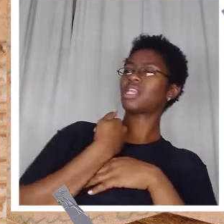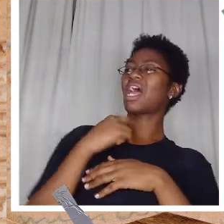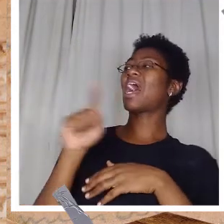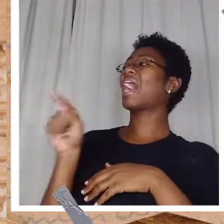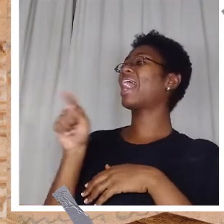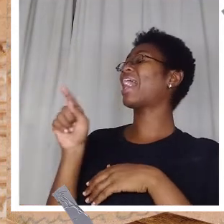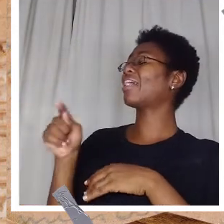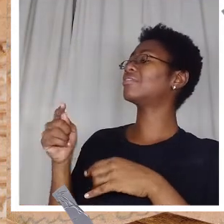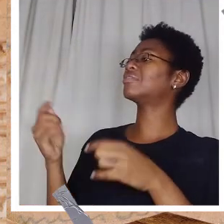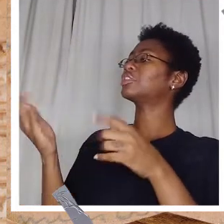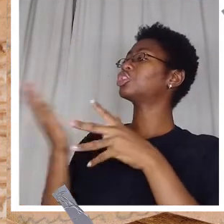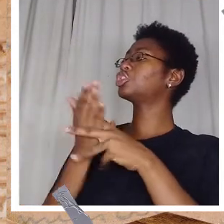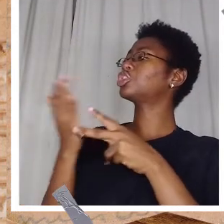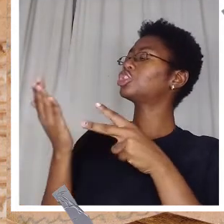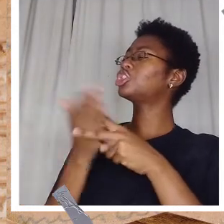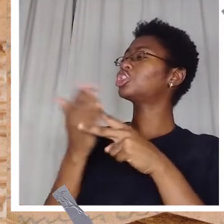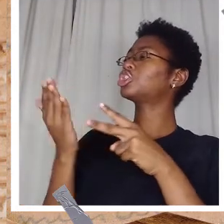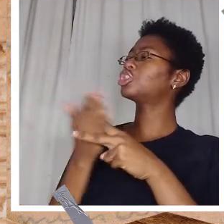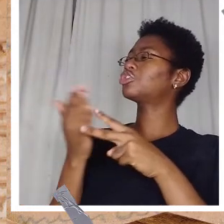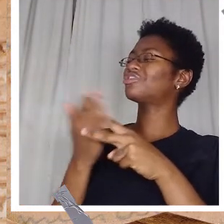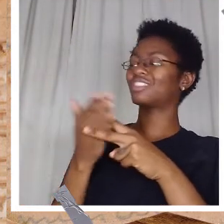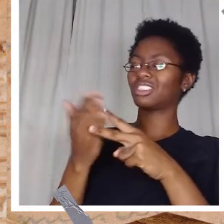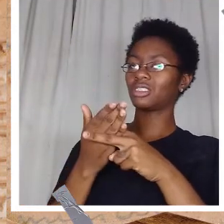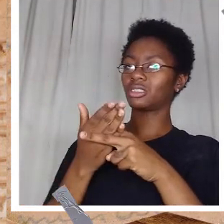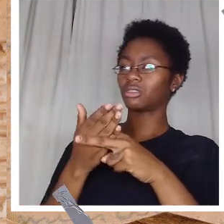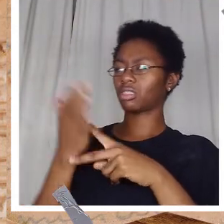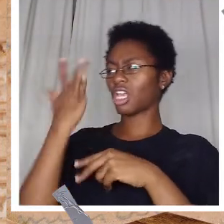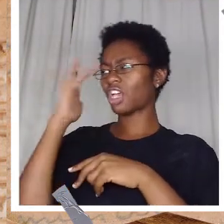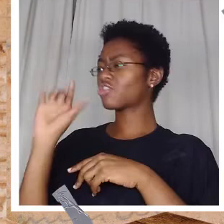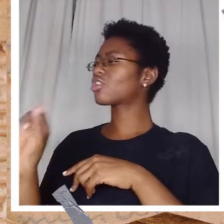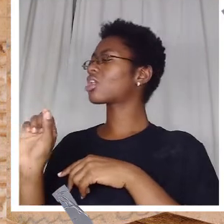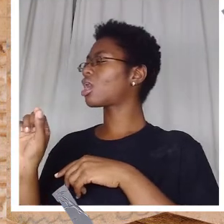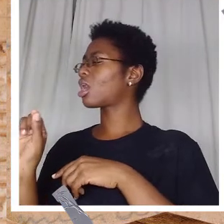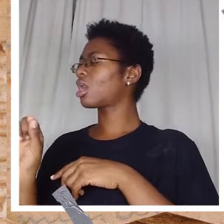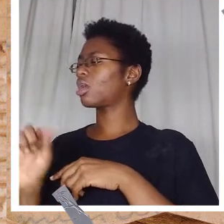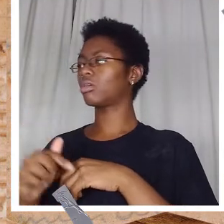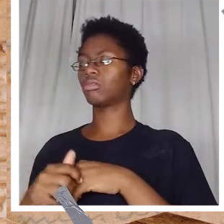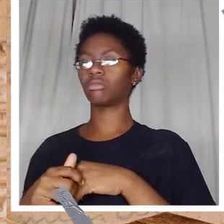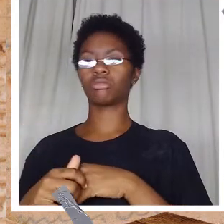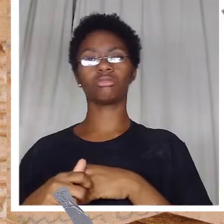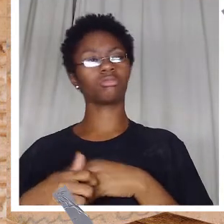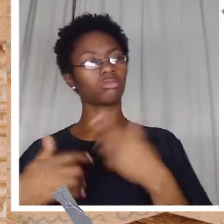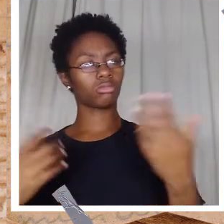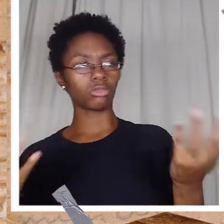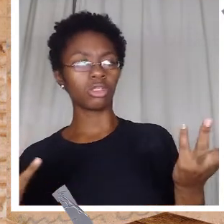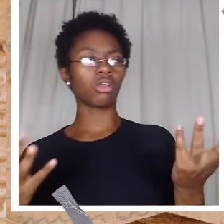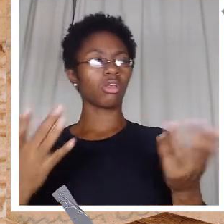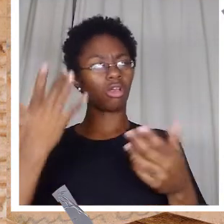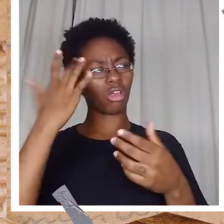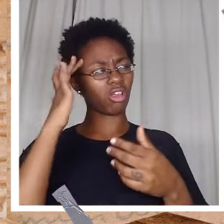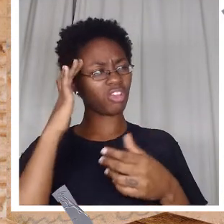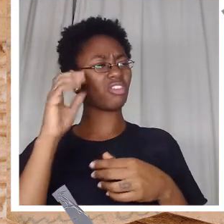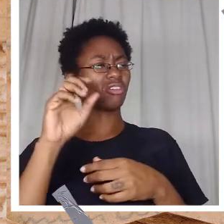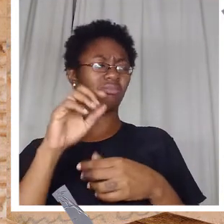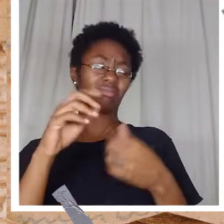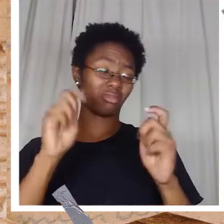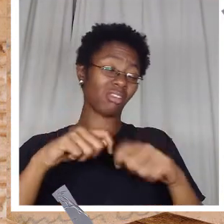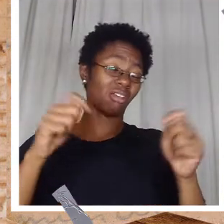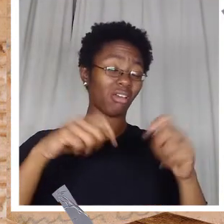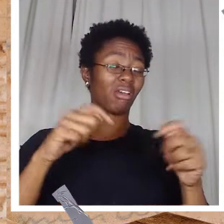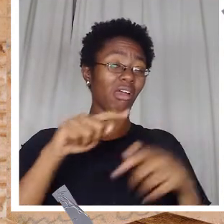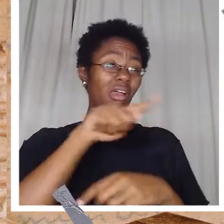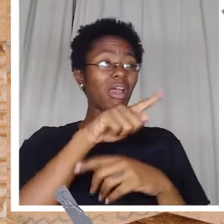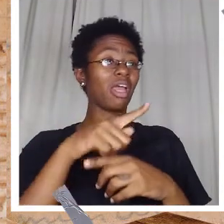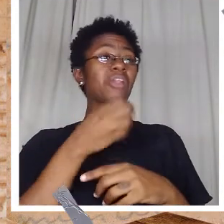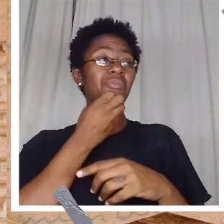dirigir o Eu, o que você acha? Eu falei, eu acho que tem mais a que dirigir, é super talentoso, eu só espero